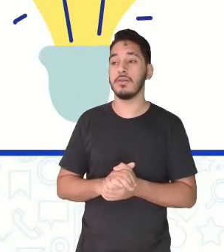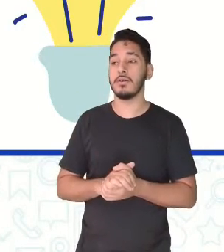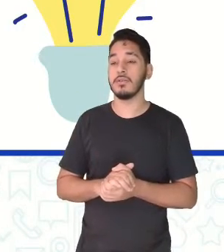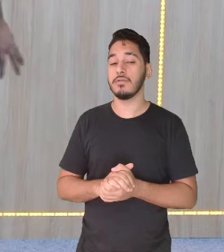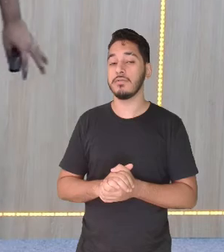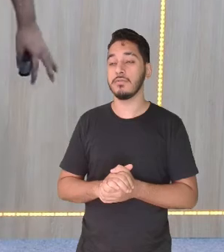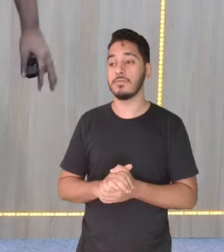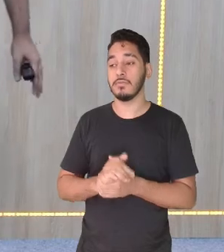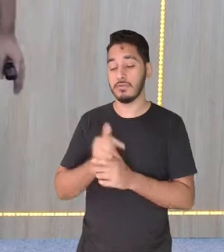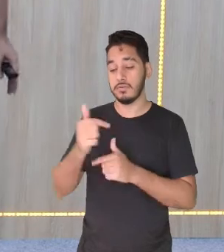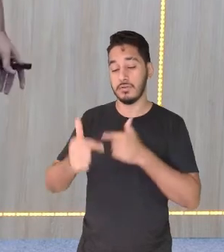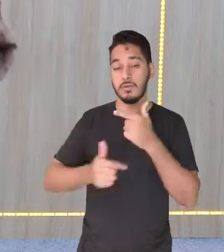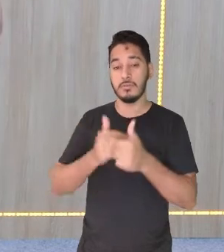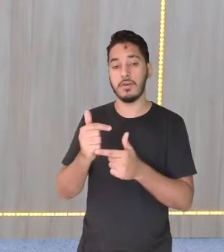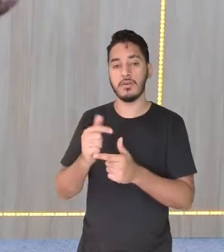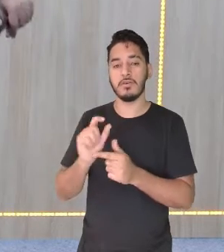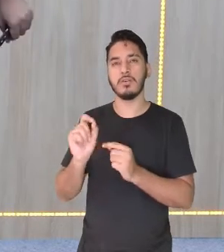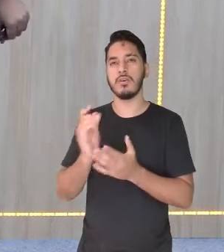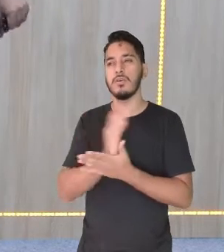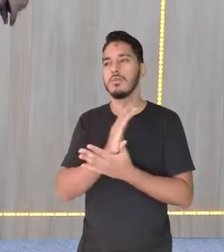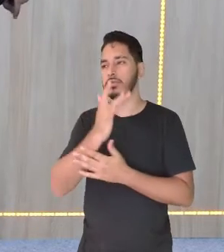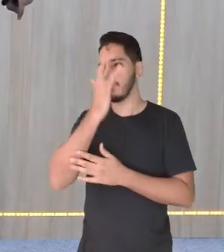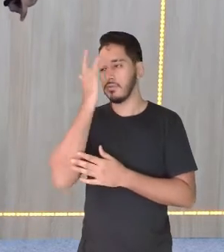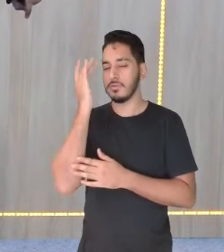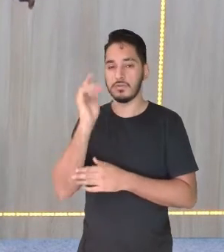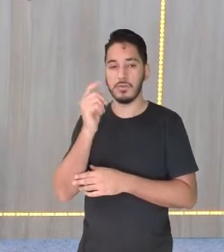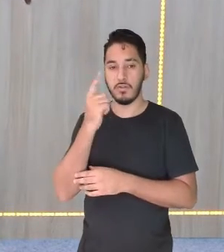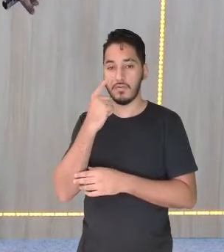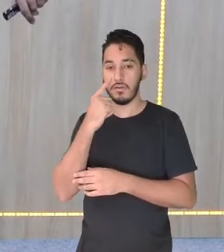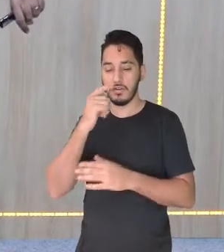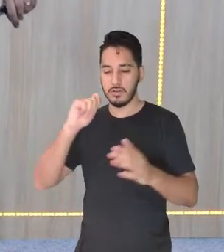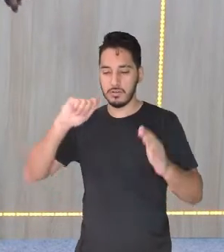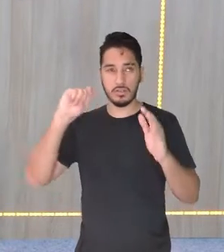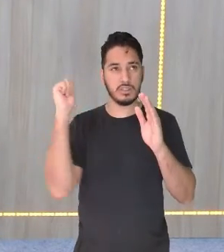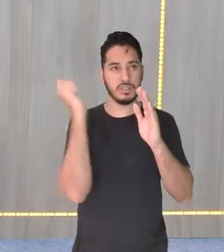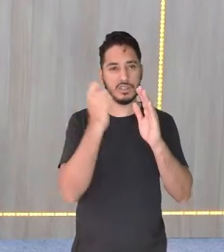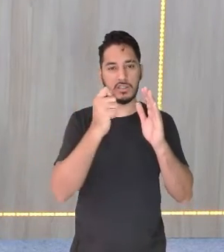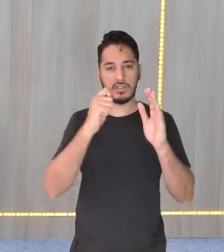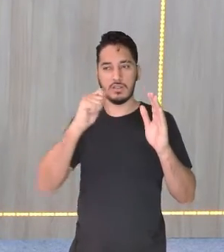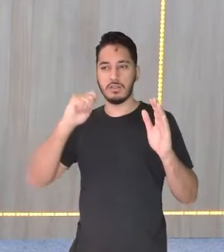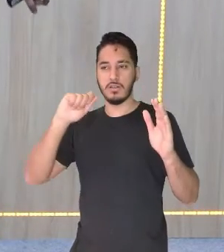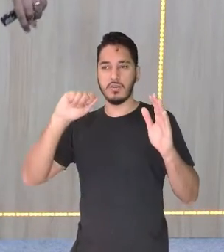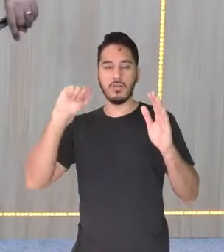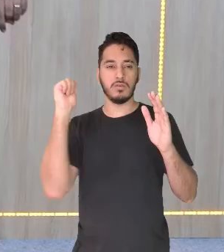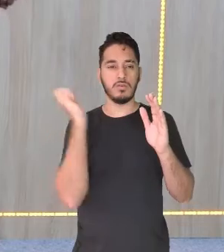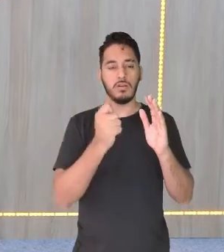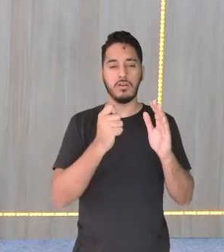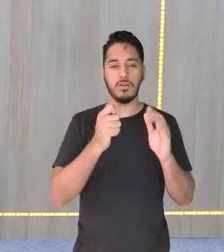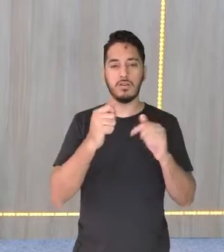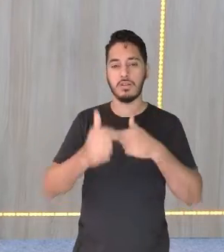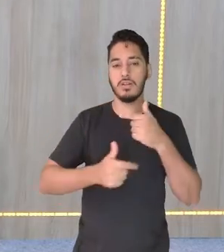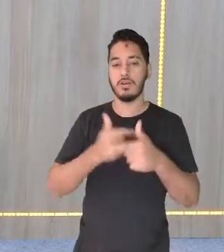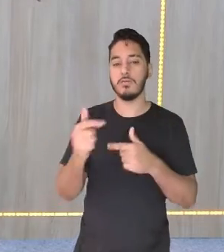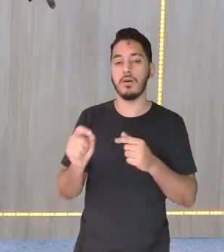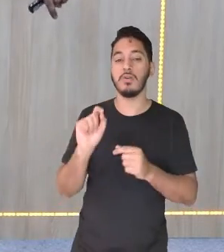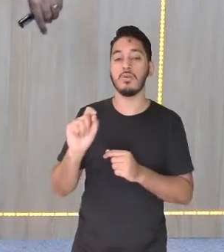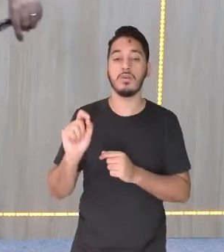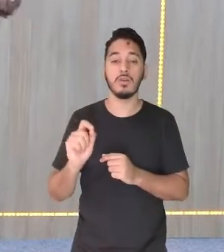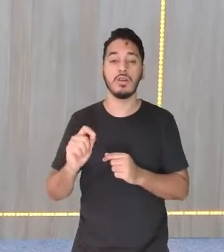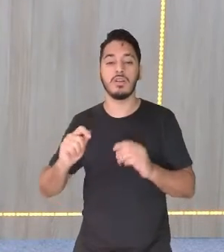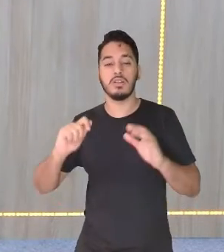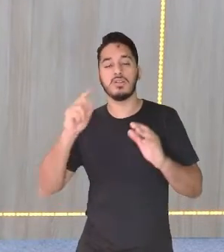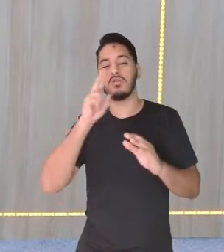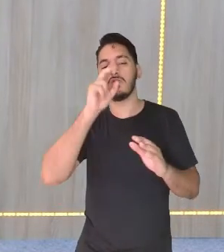Aí a questão do trabalho. Muita gente, né? Só sintoniza, né? Conecta o trabalho, a questão aqui, ó,